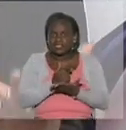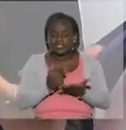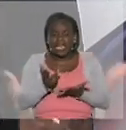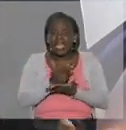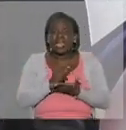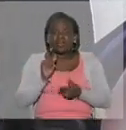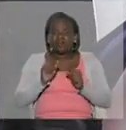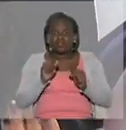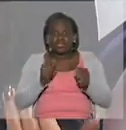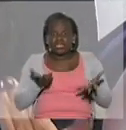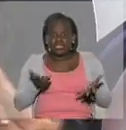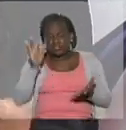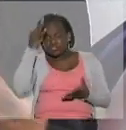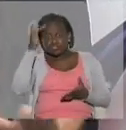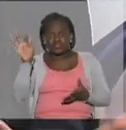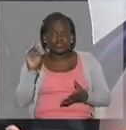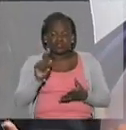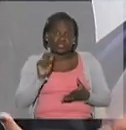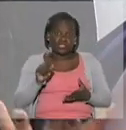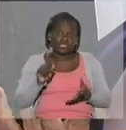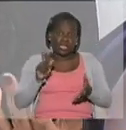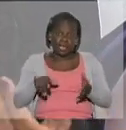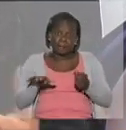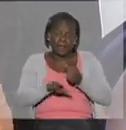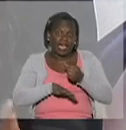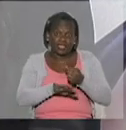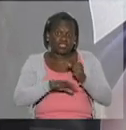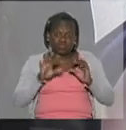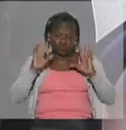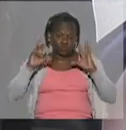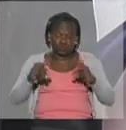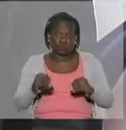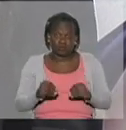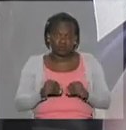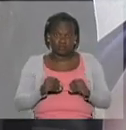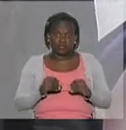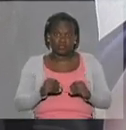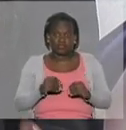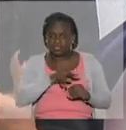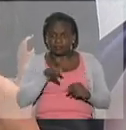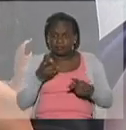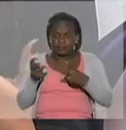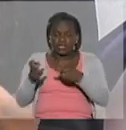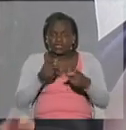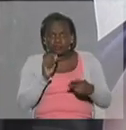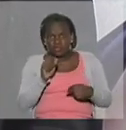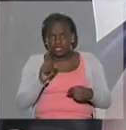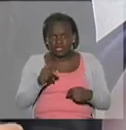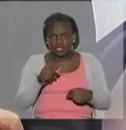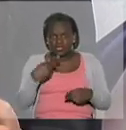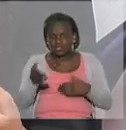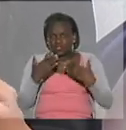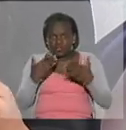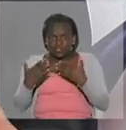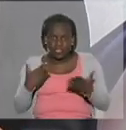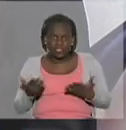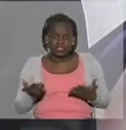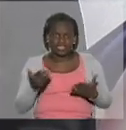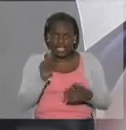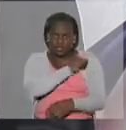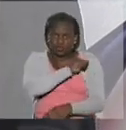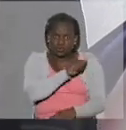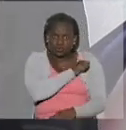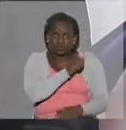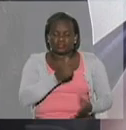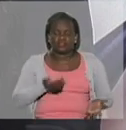O que é a arte? O que é a filosofia? É a base de todos nós. O que você percebe lá nas suas conversas